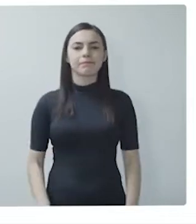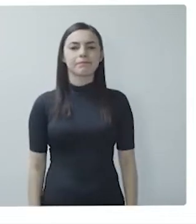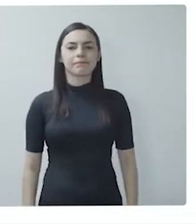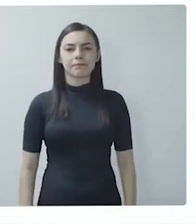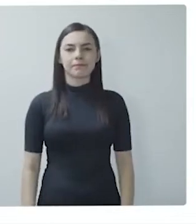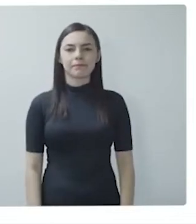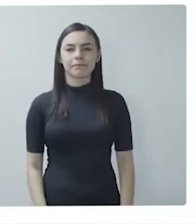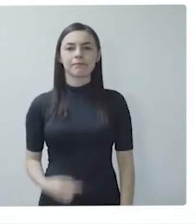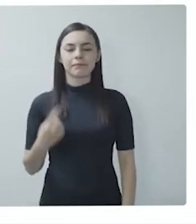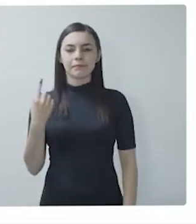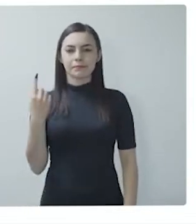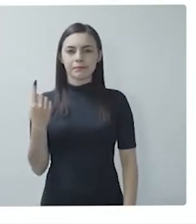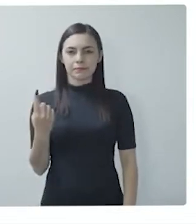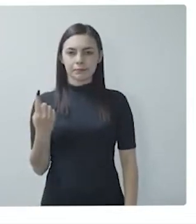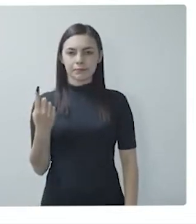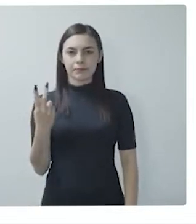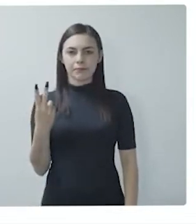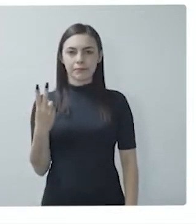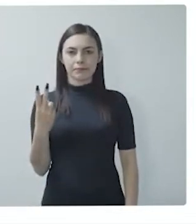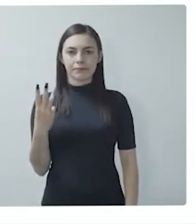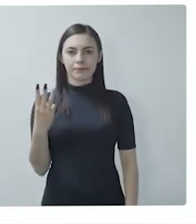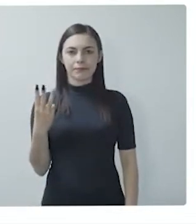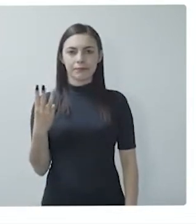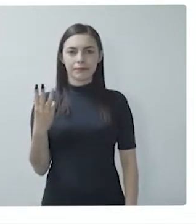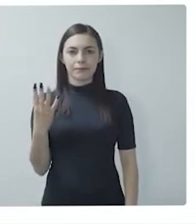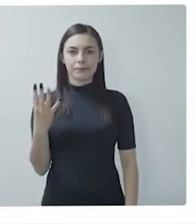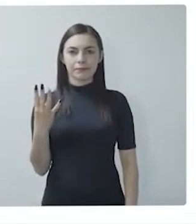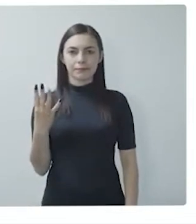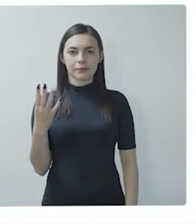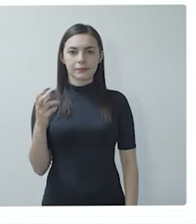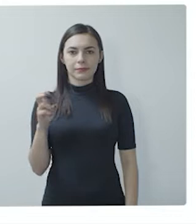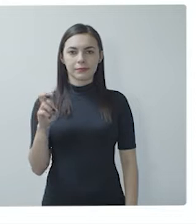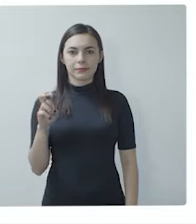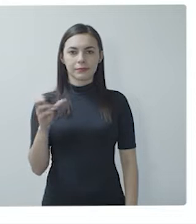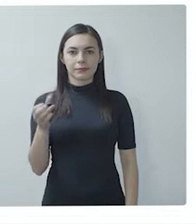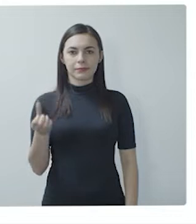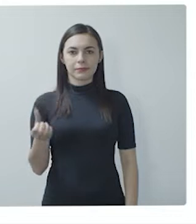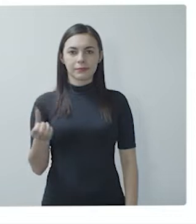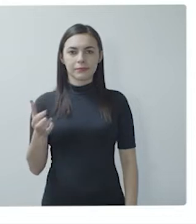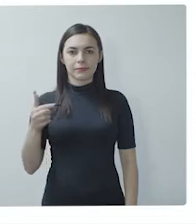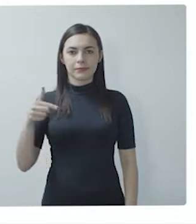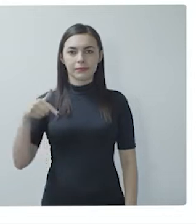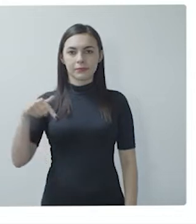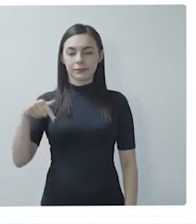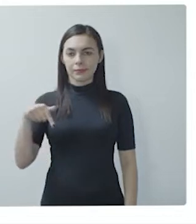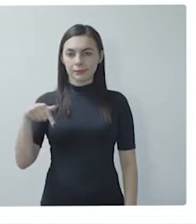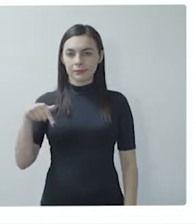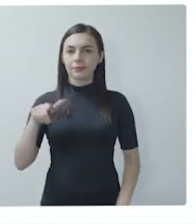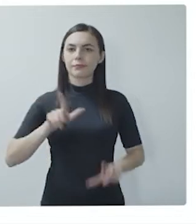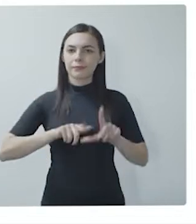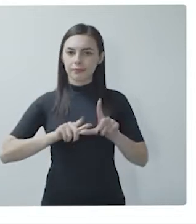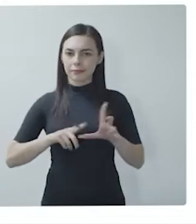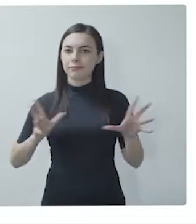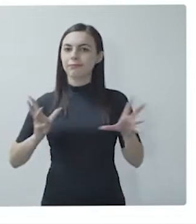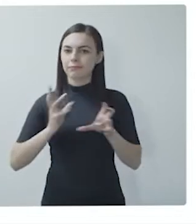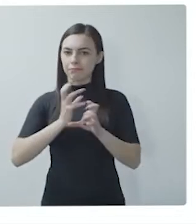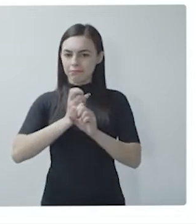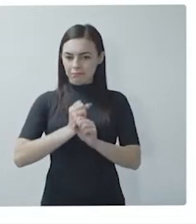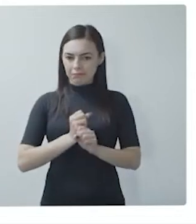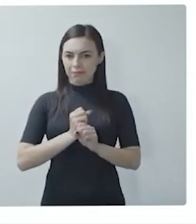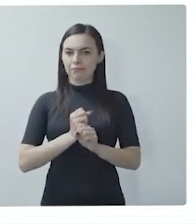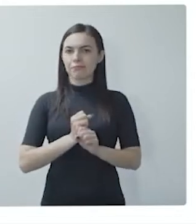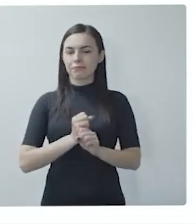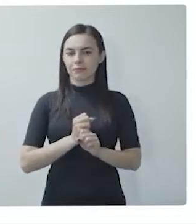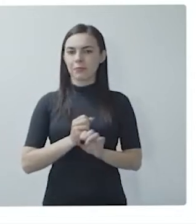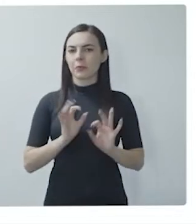Então temos uma letra, duas, três, quatro, cinco, seis, 7 letras. Isso mesmo, certinho